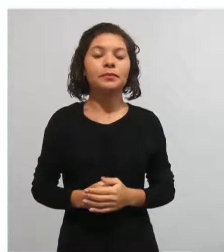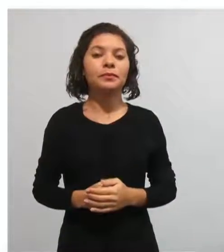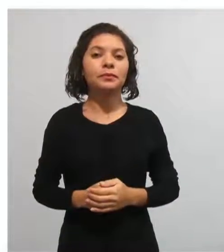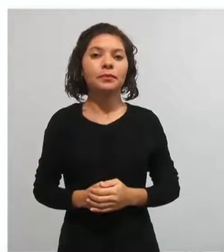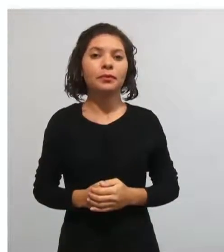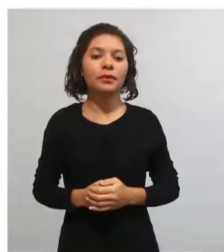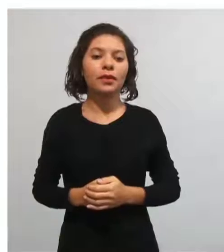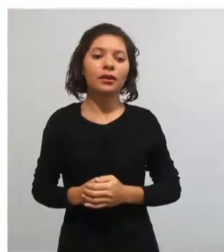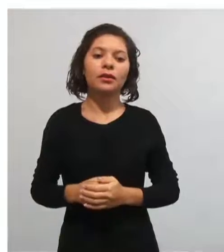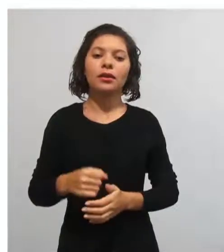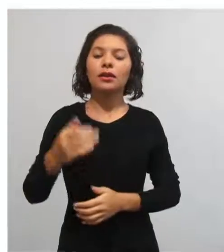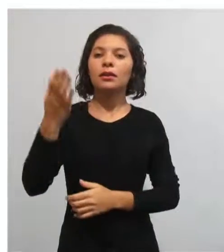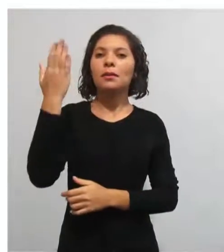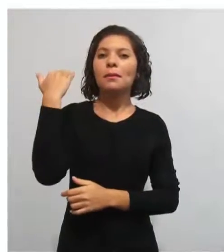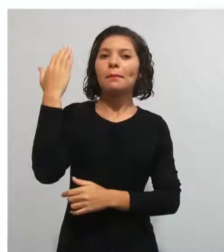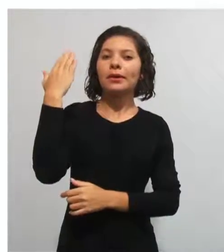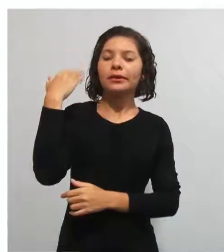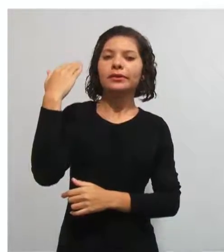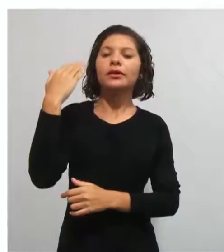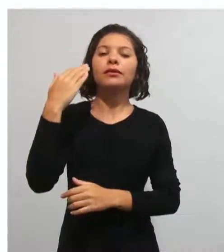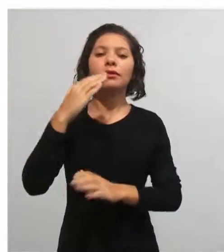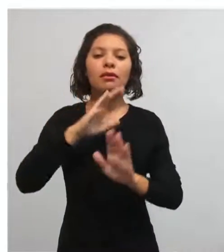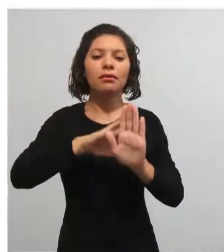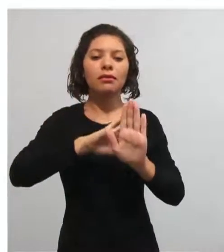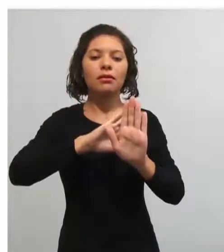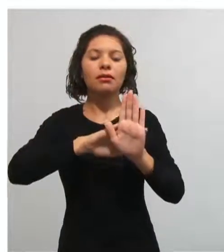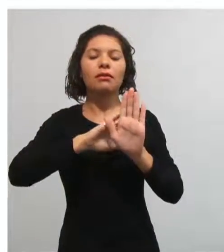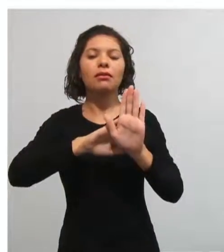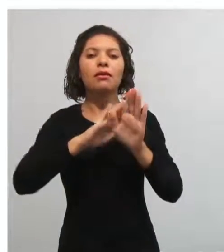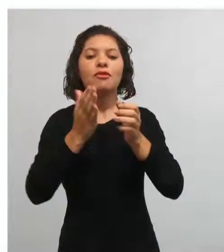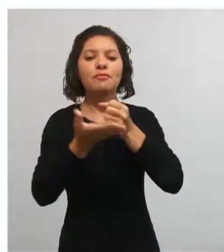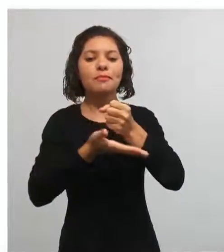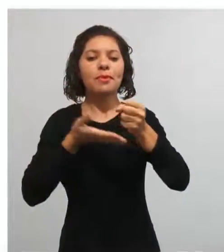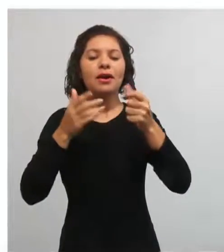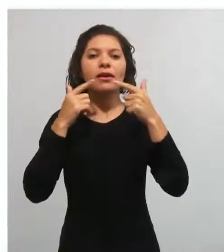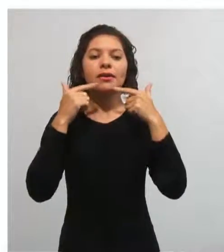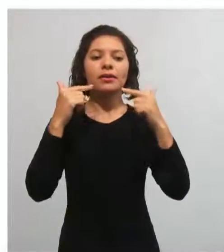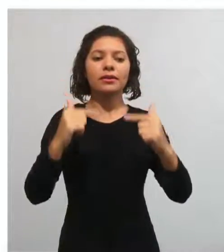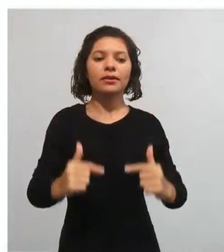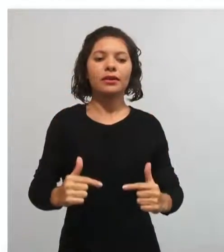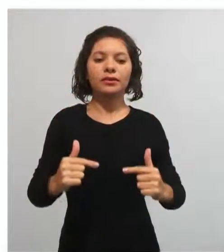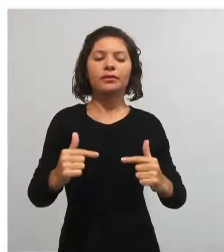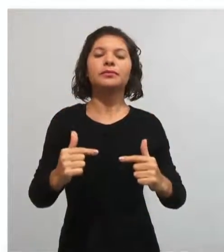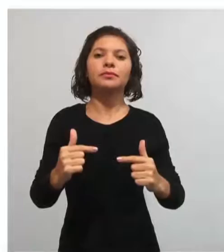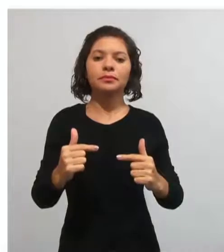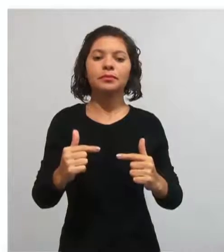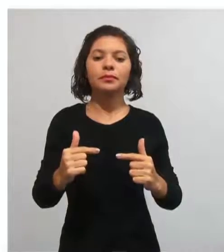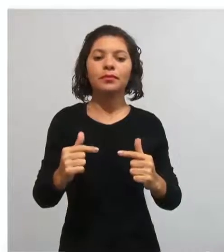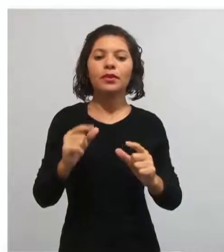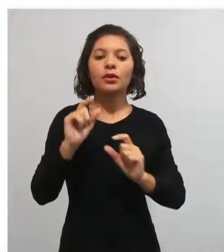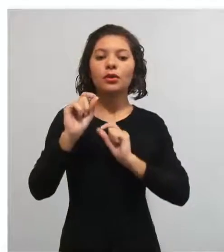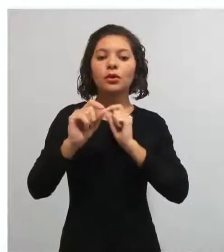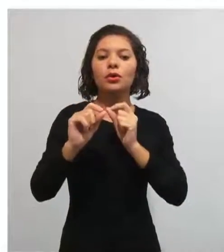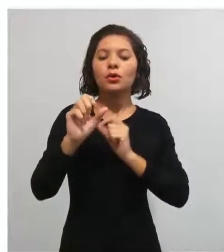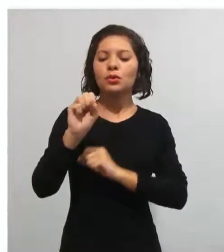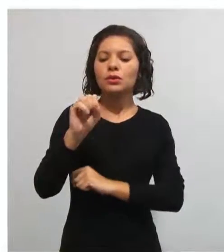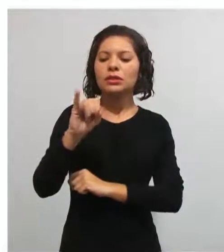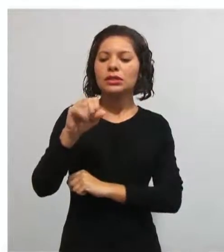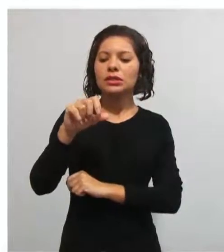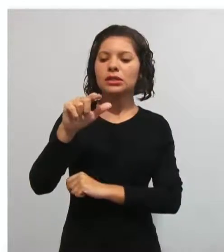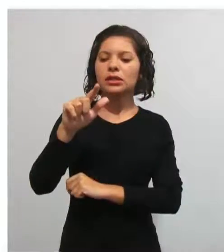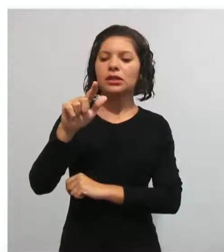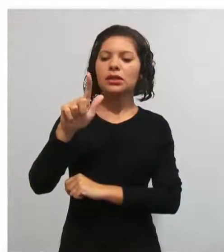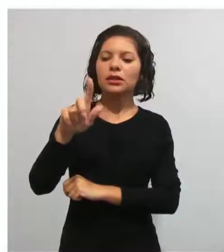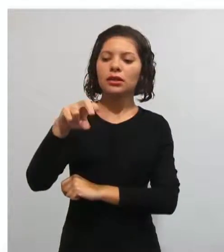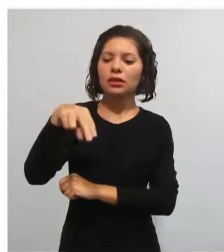No princípio da dialogia com o fundamento da linguagem, conforme Volition 9, o signo resulta de um